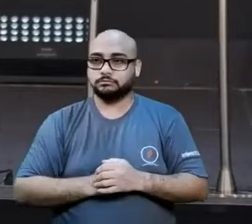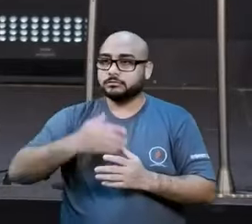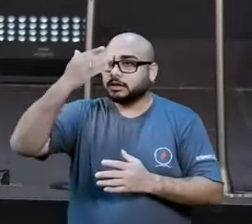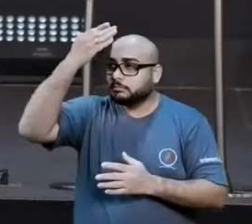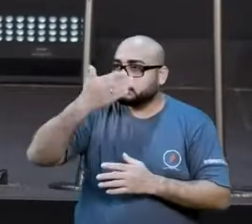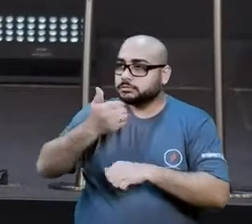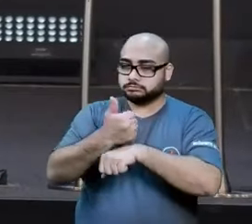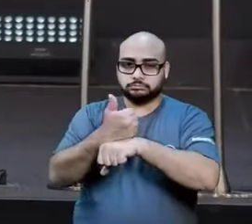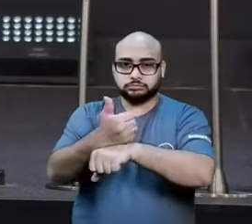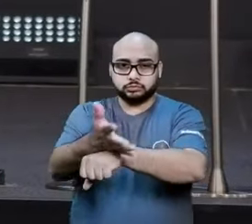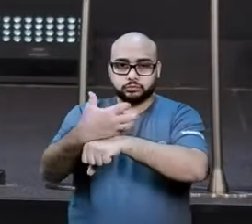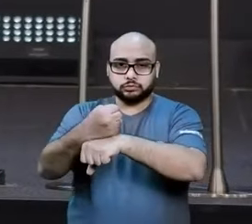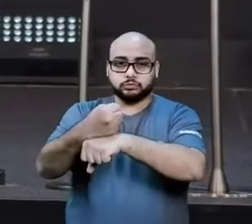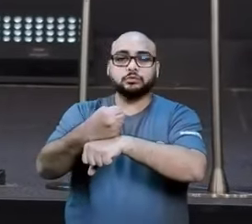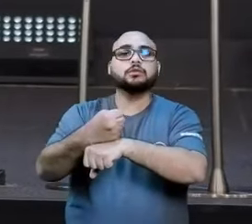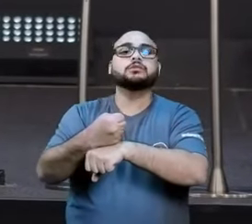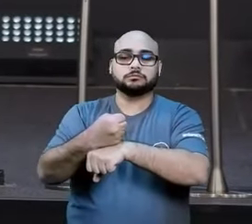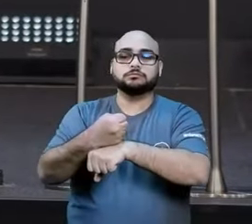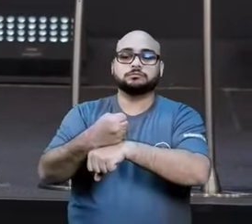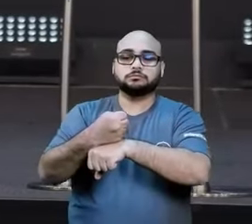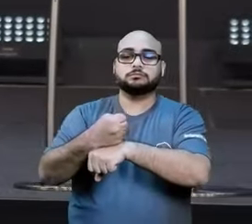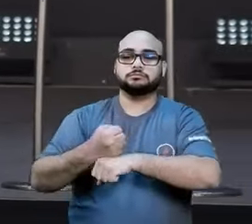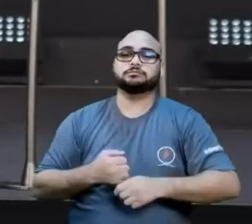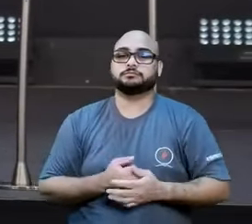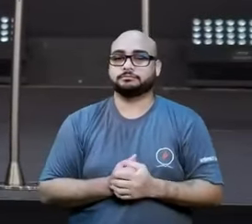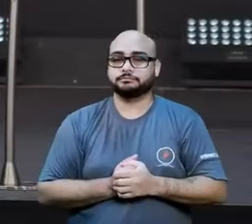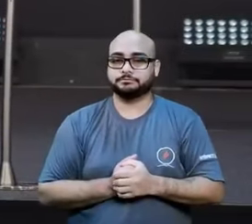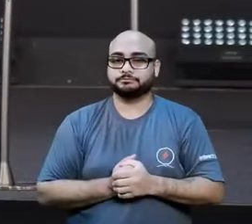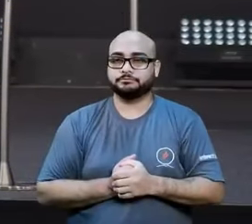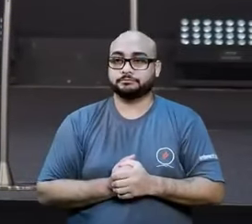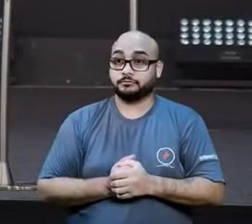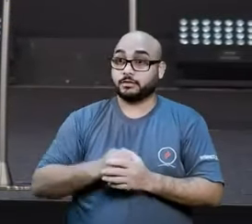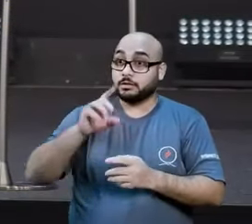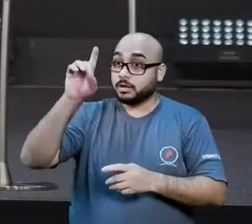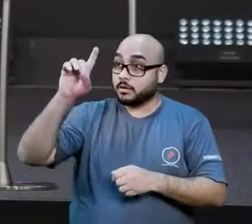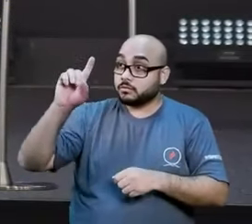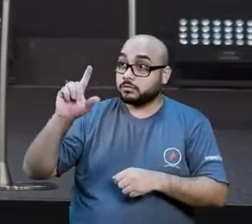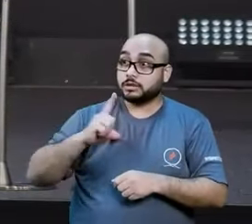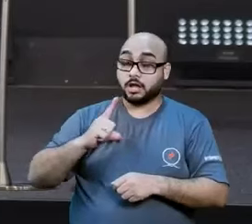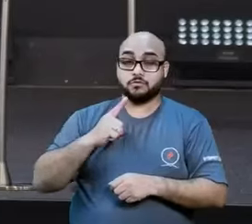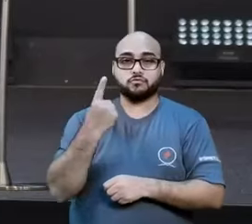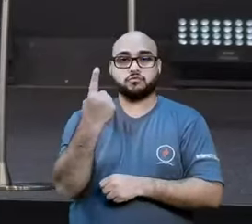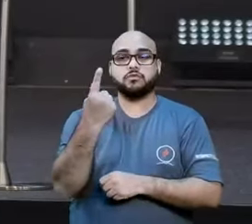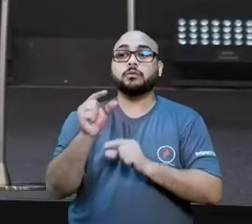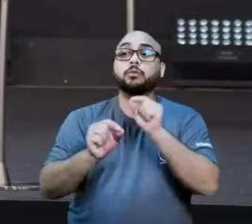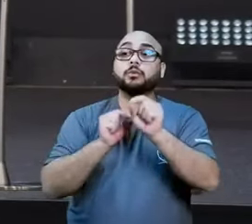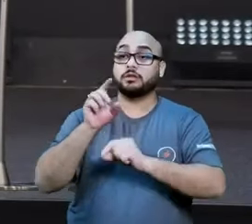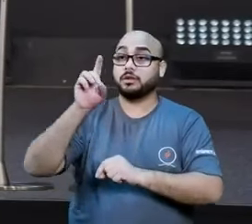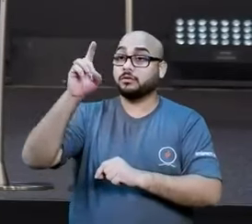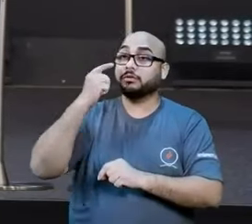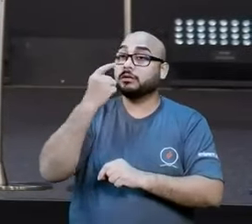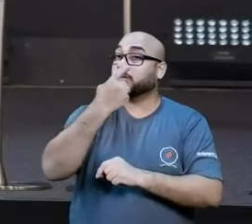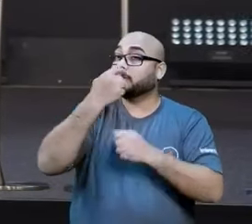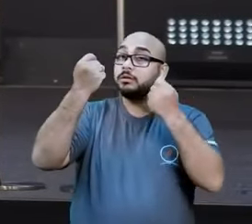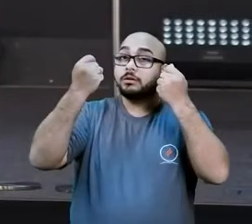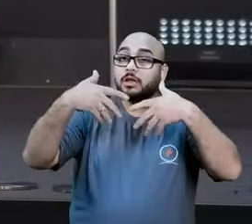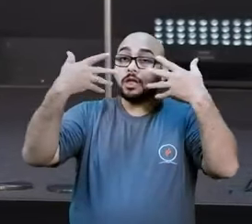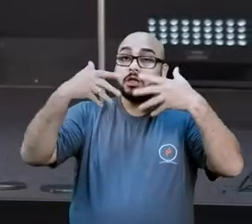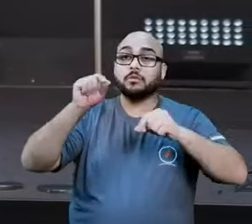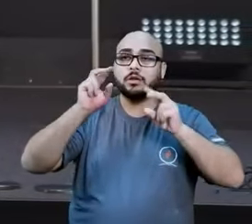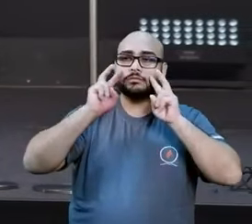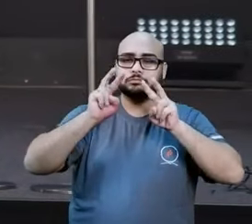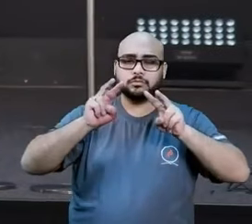só Deus tem esse atributo Provérbios 15:3 diz que os olhos do Senhor estão